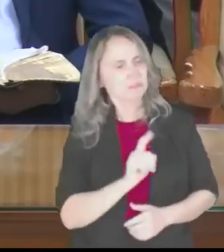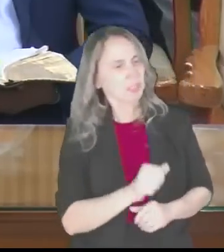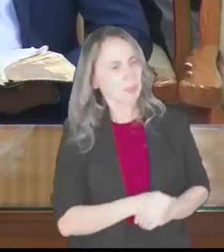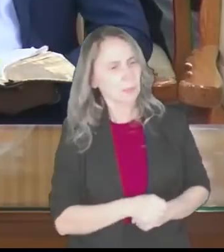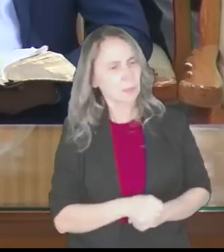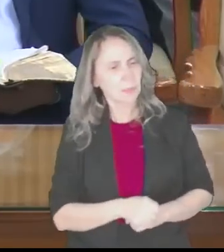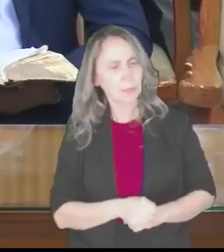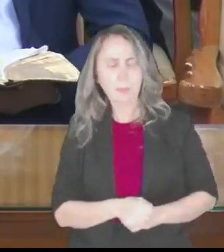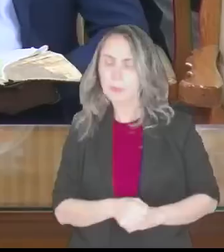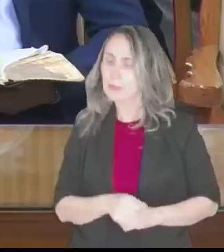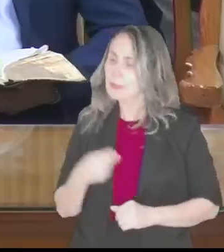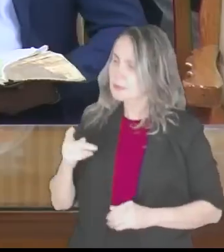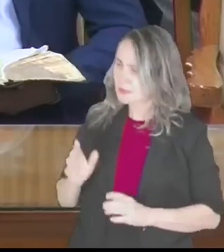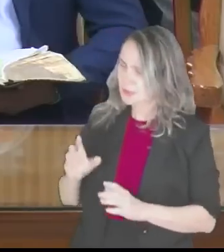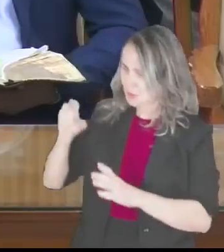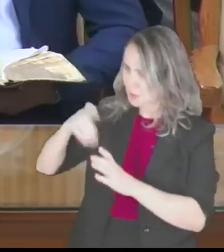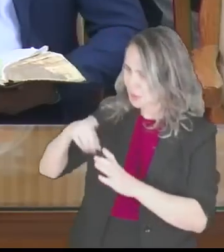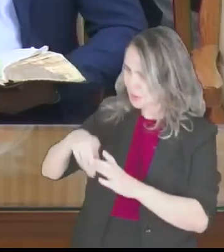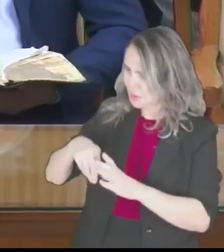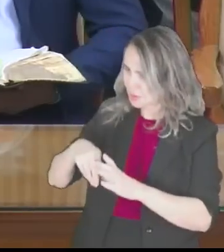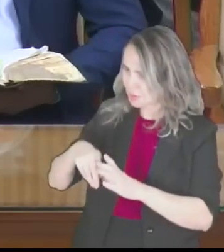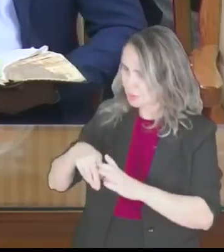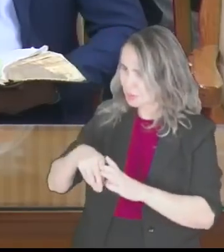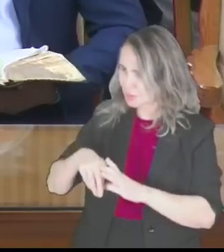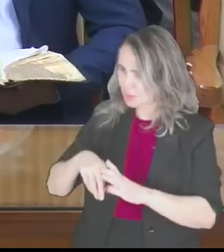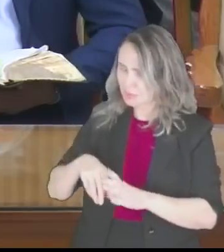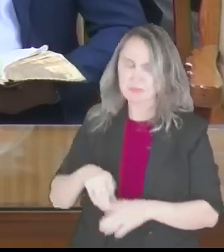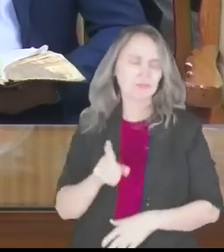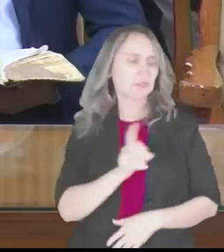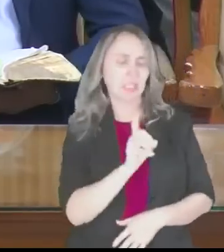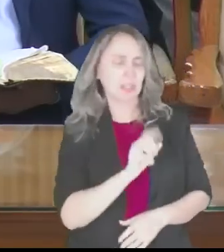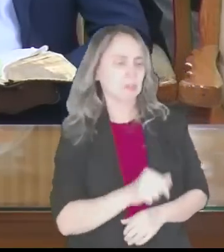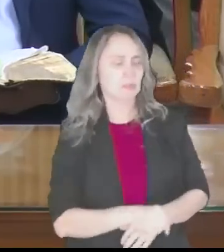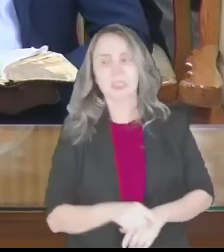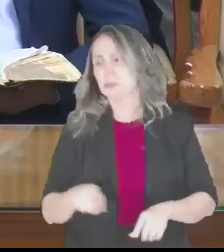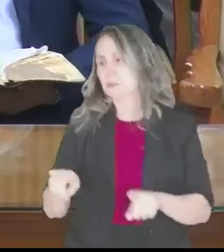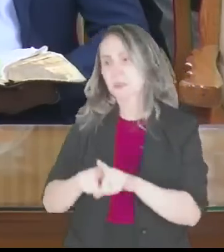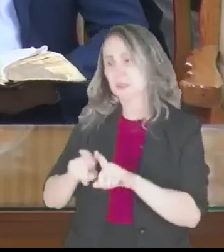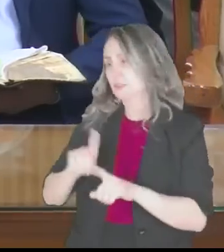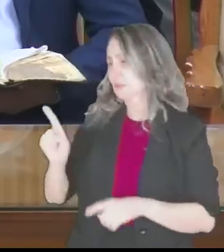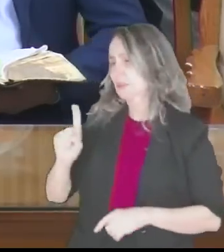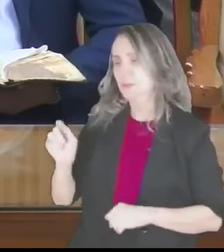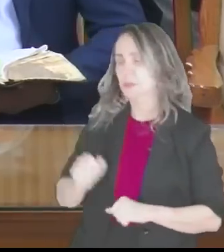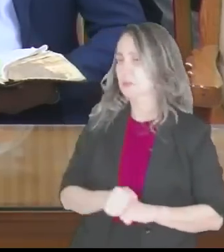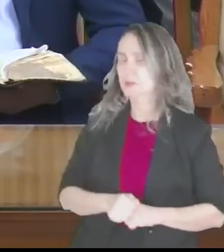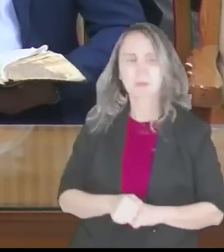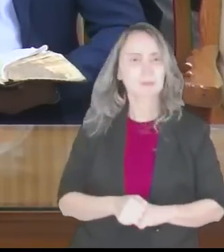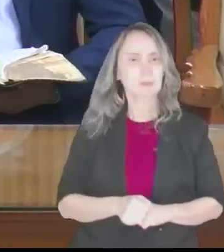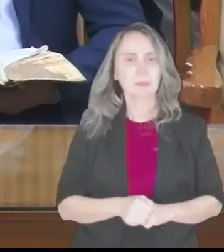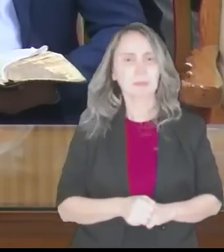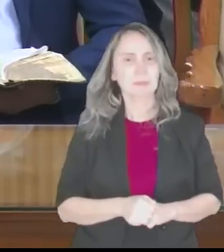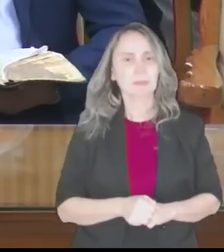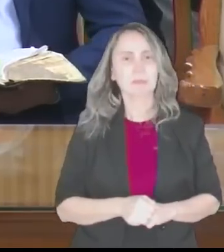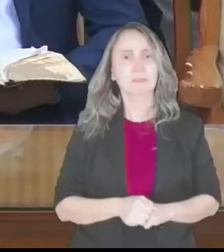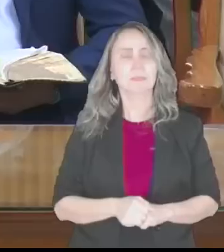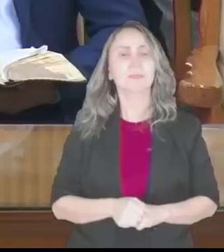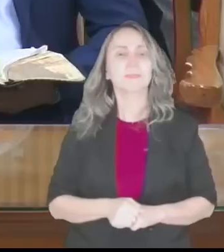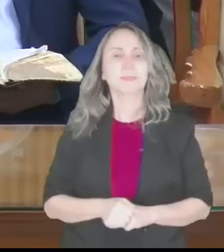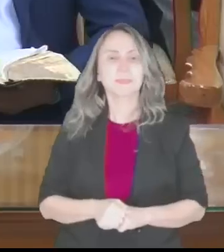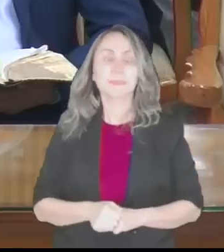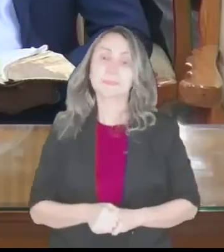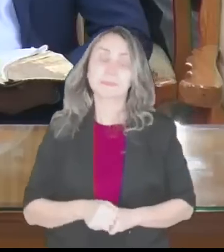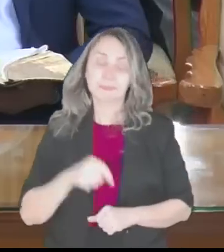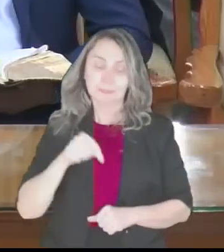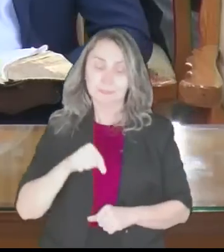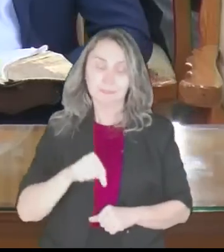disse, não entreguei não. Ele disse, eu também não entreguei, porque uma voz me disse, lá onde eu estava, nem tome ceia e nem dê o dízimo, porque esta não é a